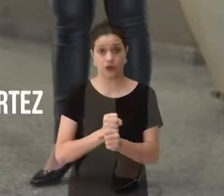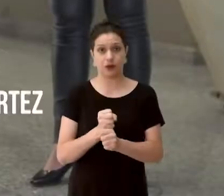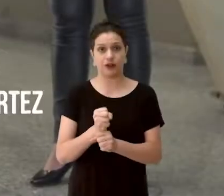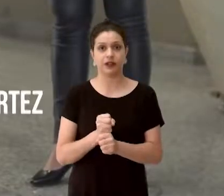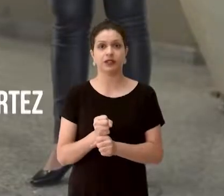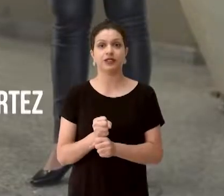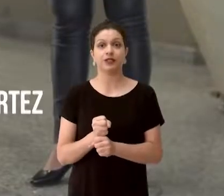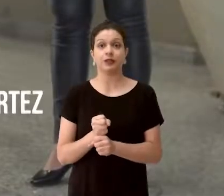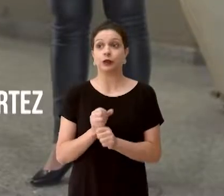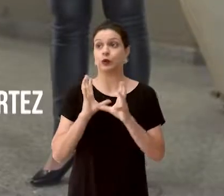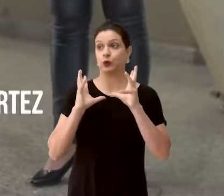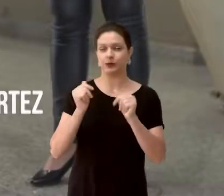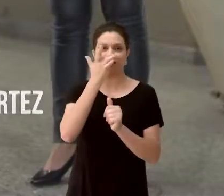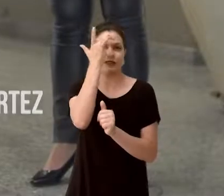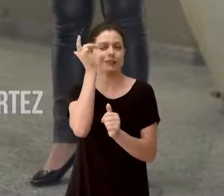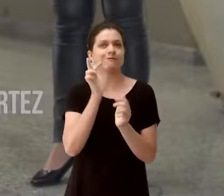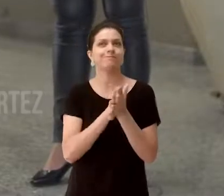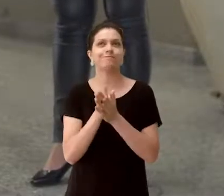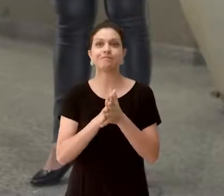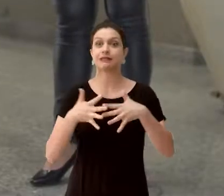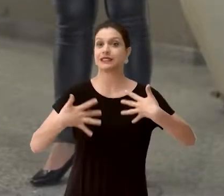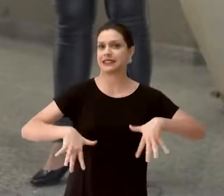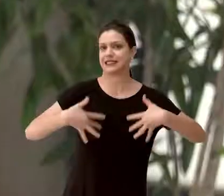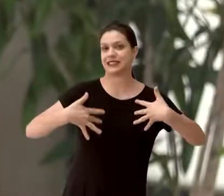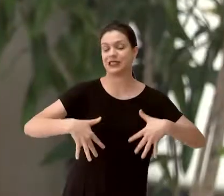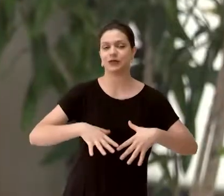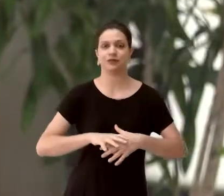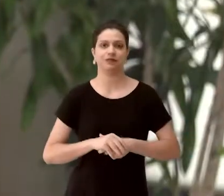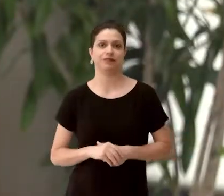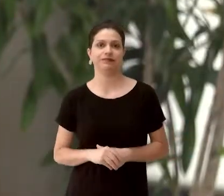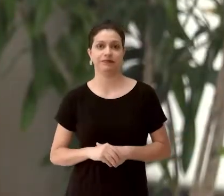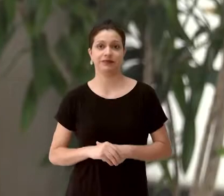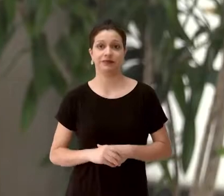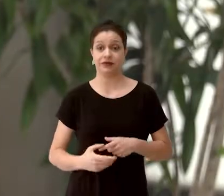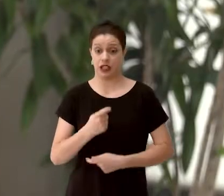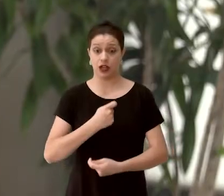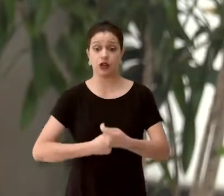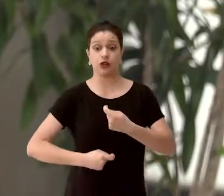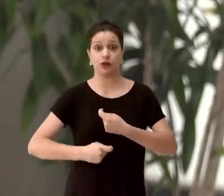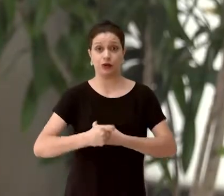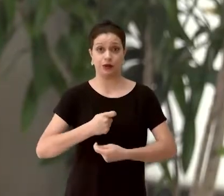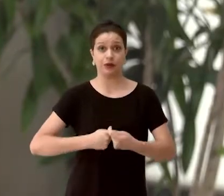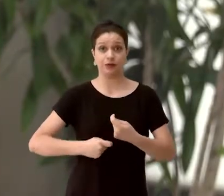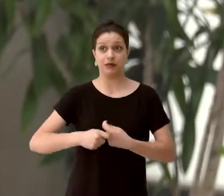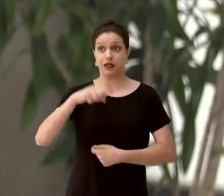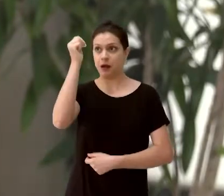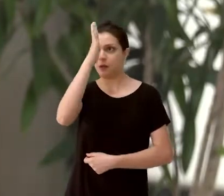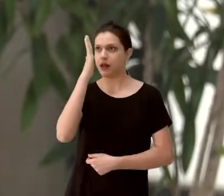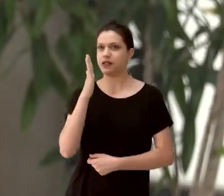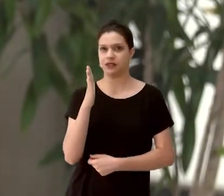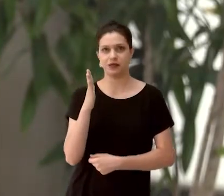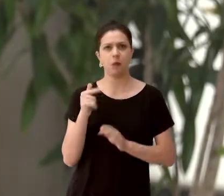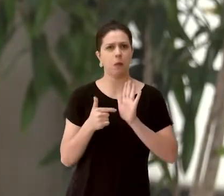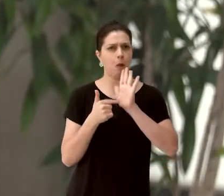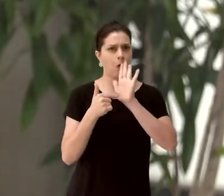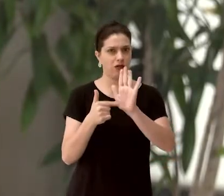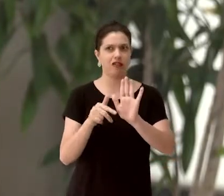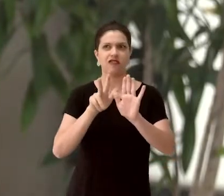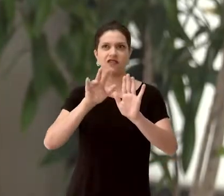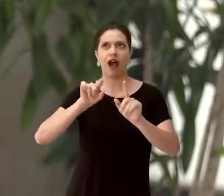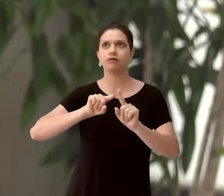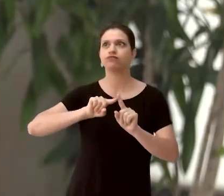O ano estava cheio de expectativas. Com a economia nacional apontando para uma tendência